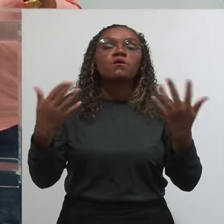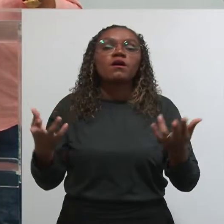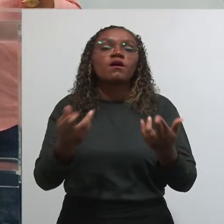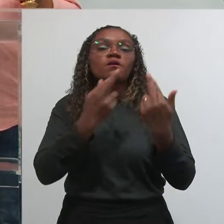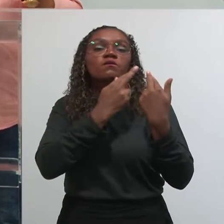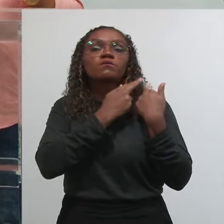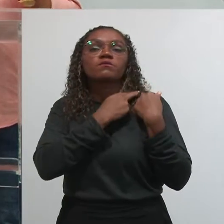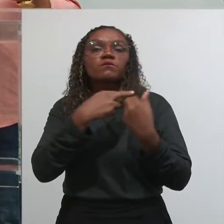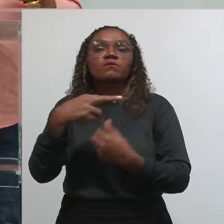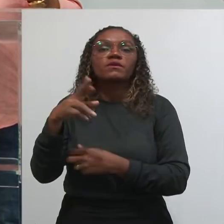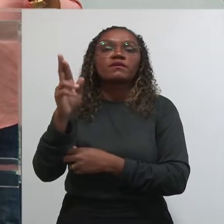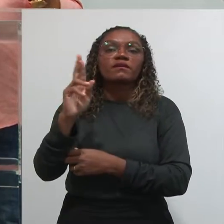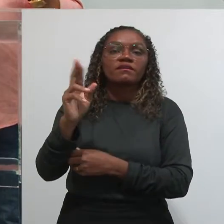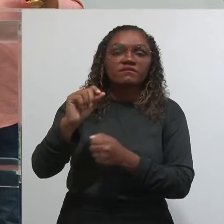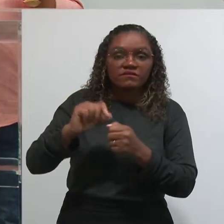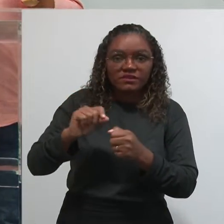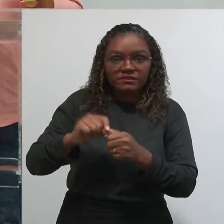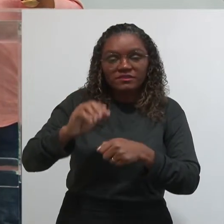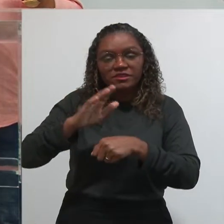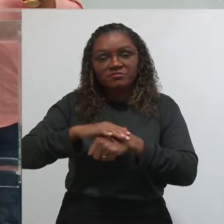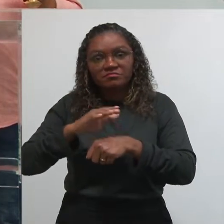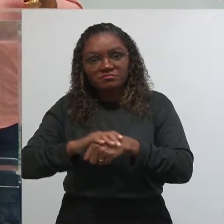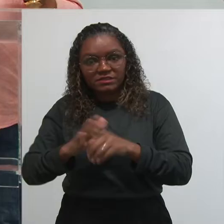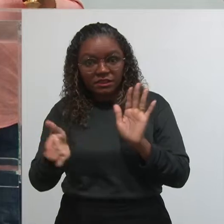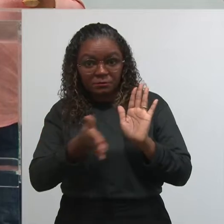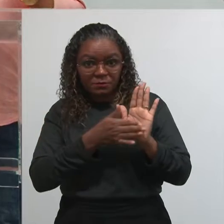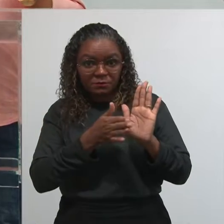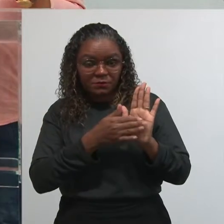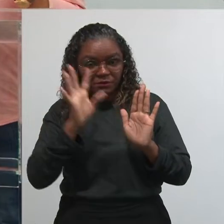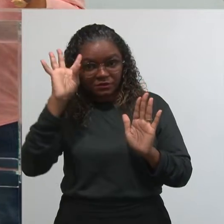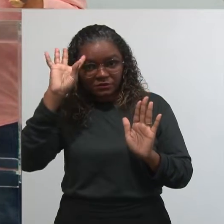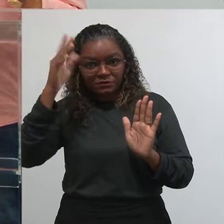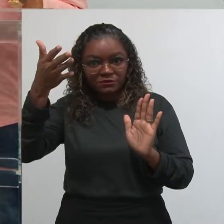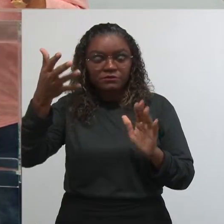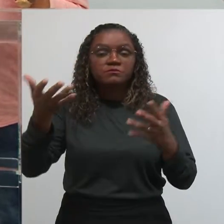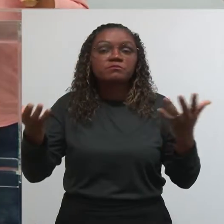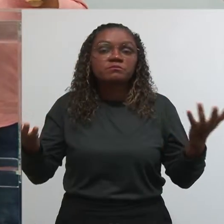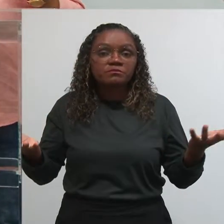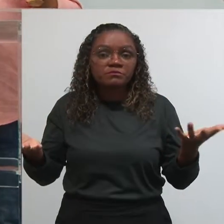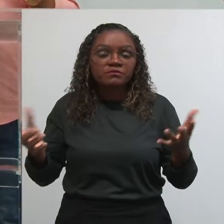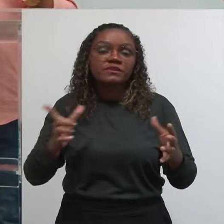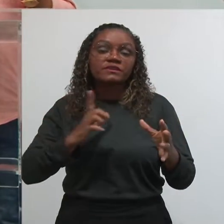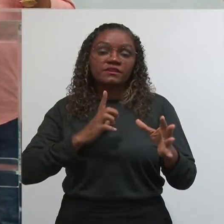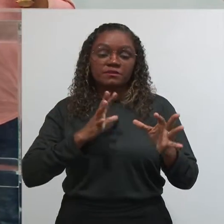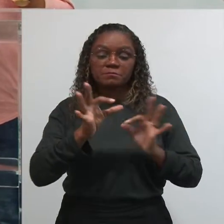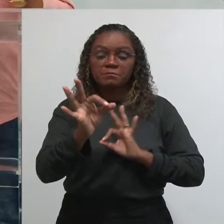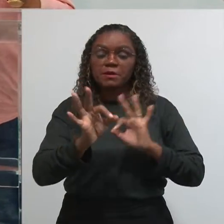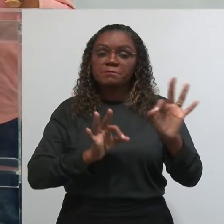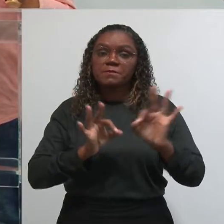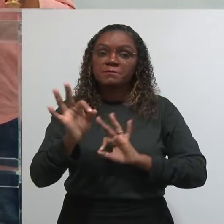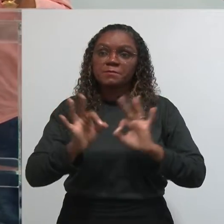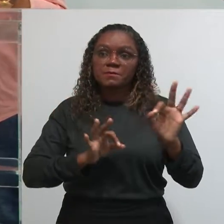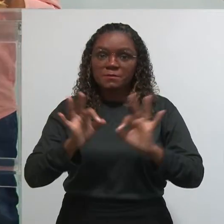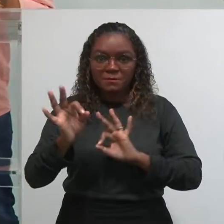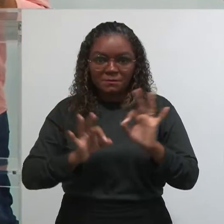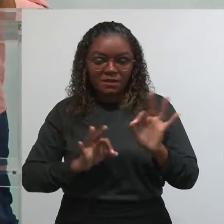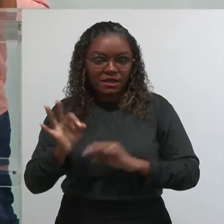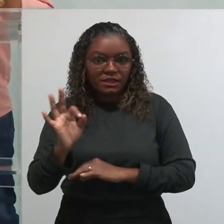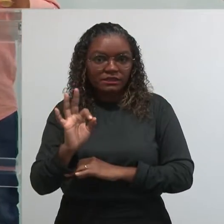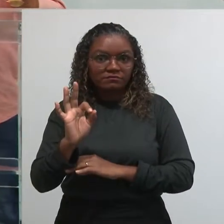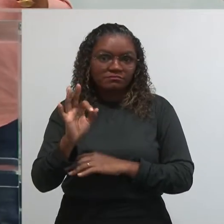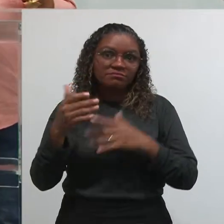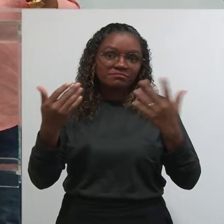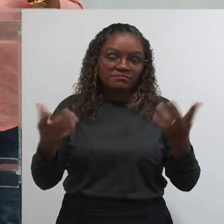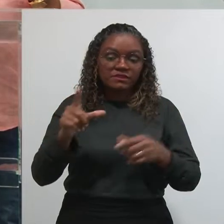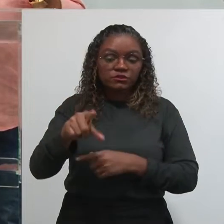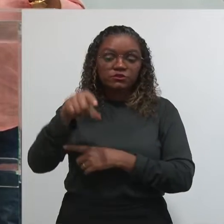quê, né, dentro dessa proposta de solução. Então, a gente tem aí um planejamento da execução daquela ideia que foi